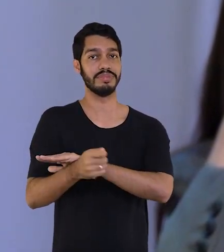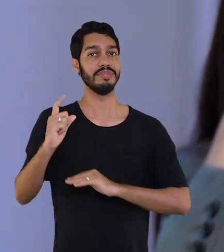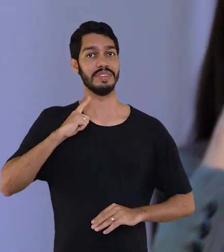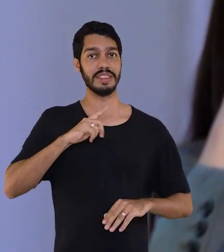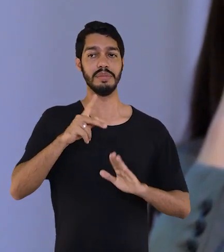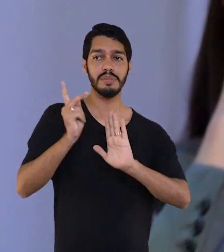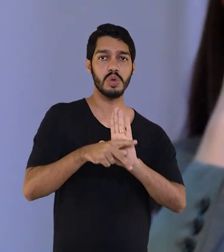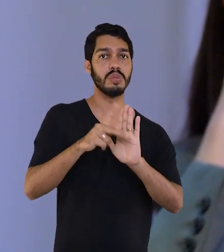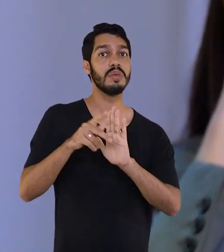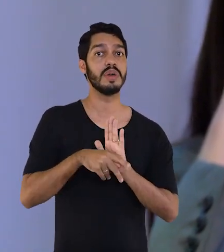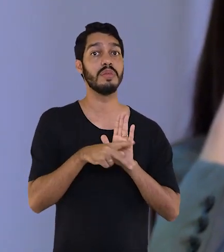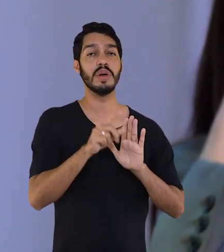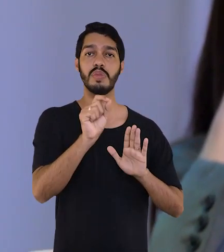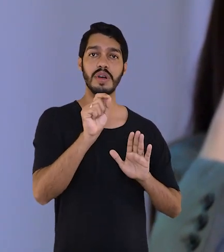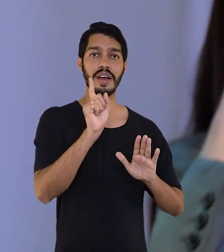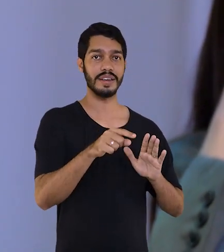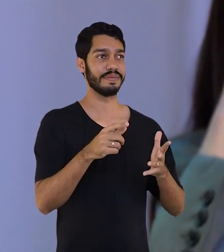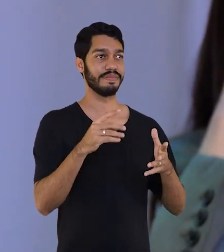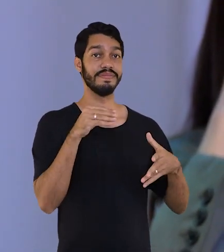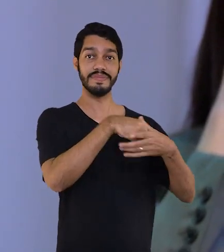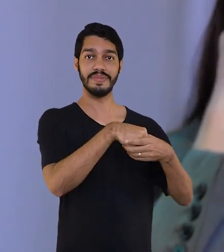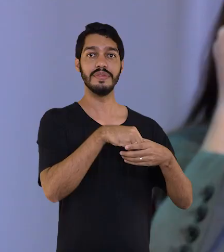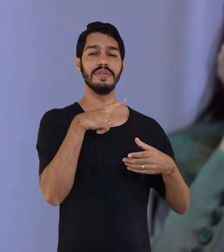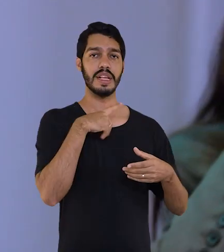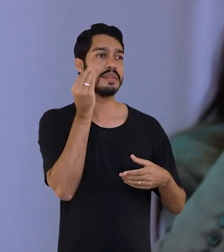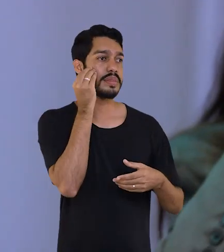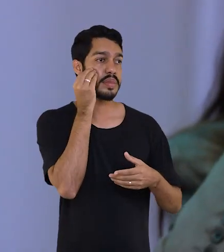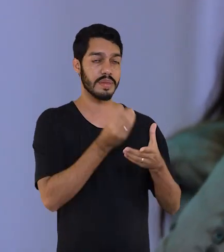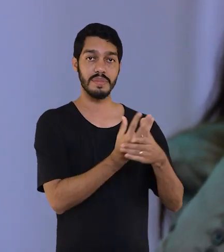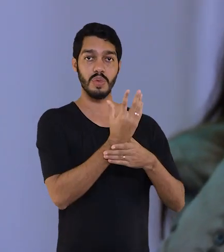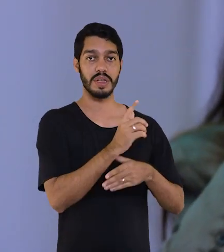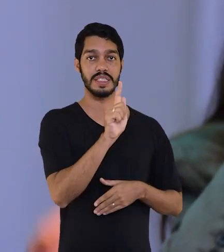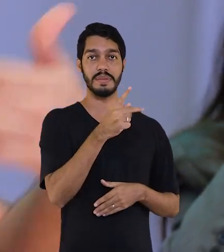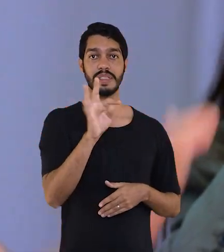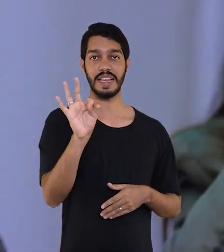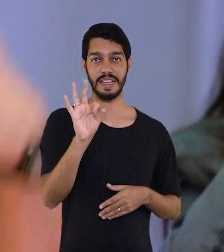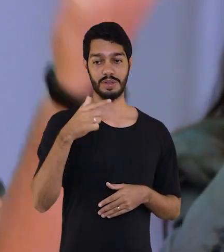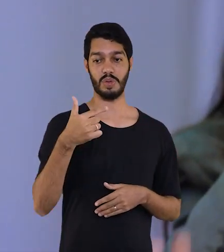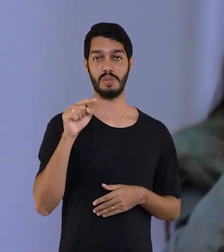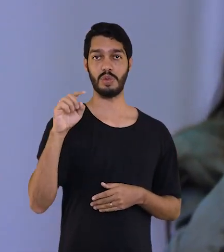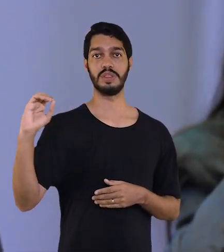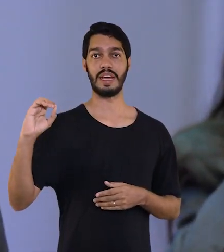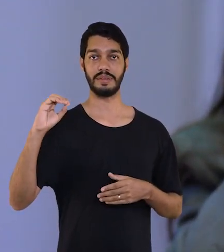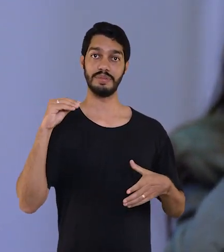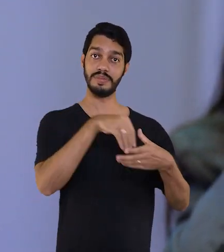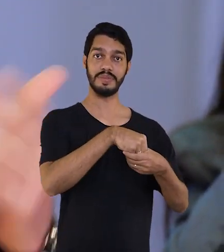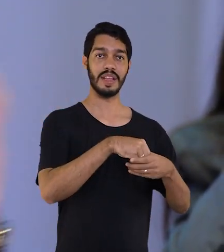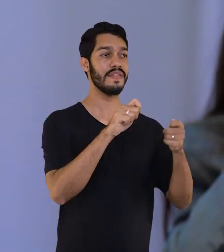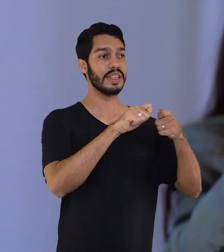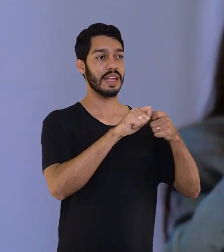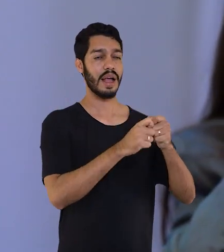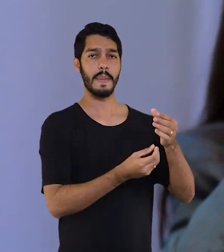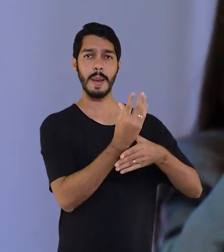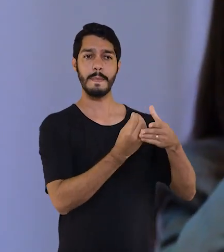de aplicação de AI, a maioria dos projetos lá do Bering Founders são aplicações de AI, né? Nenhum deles está montando um GPT